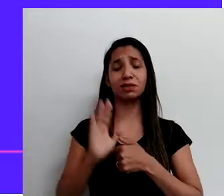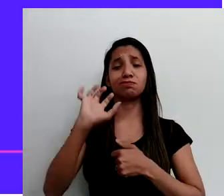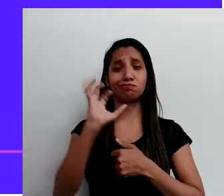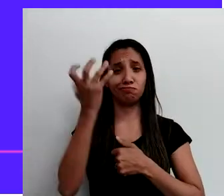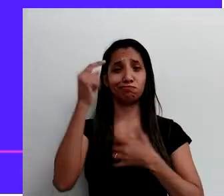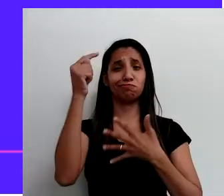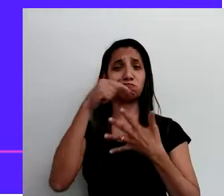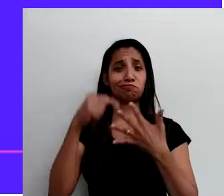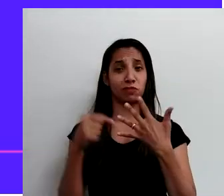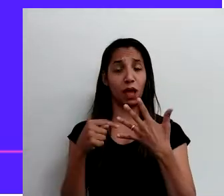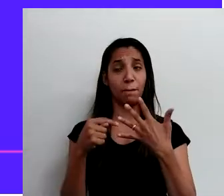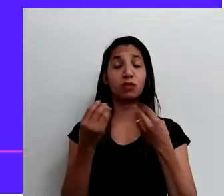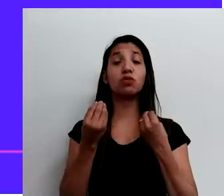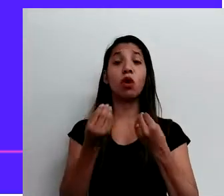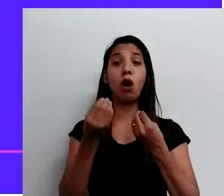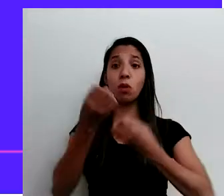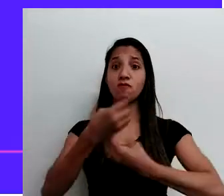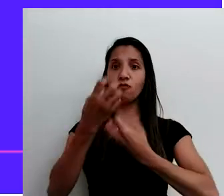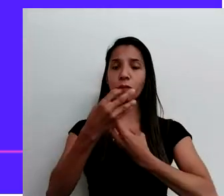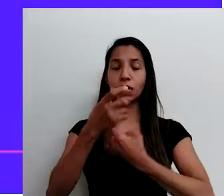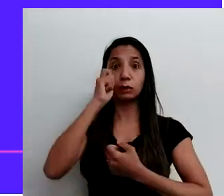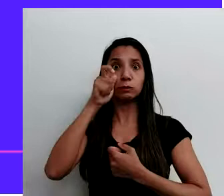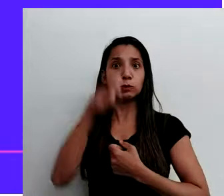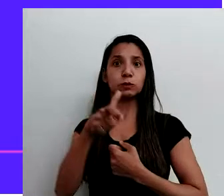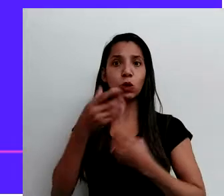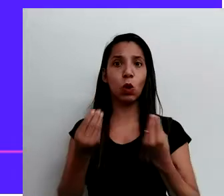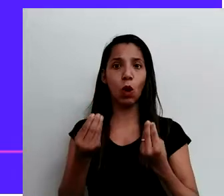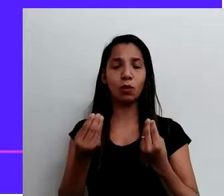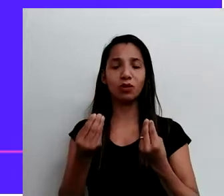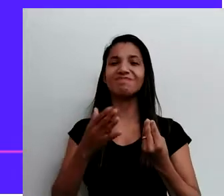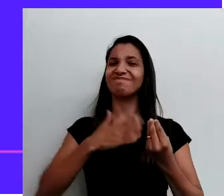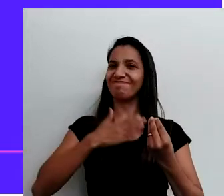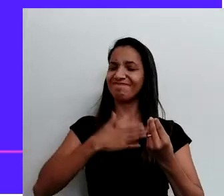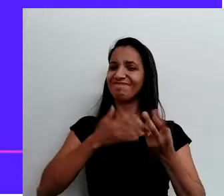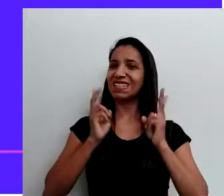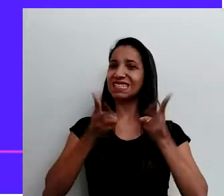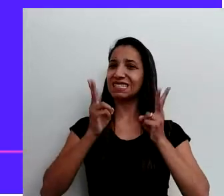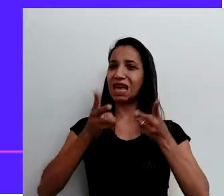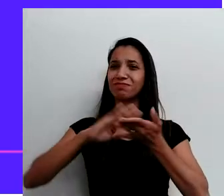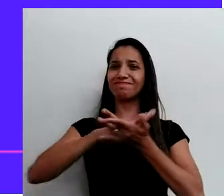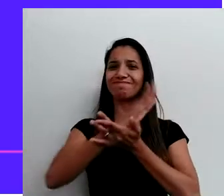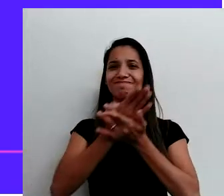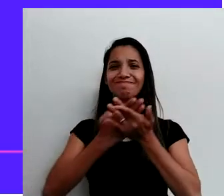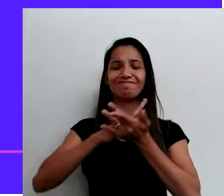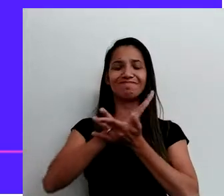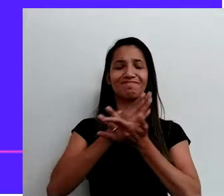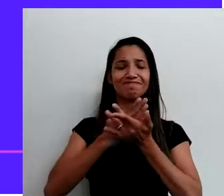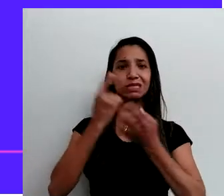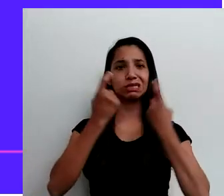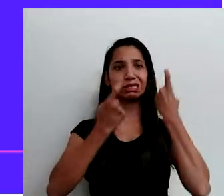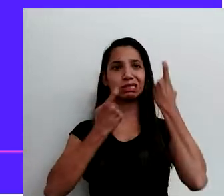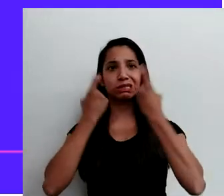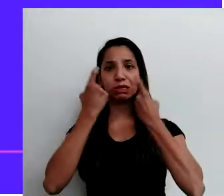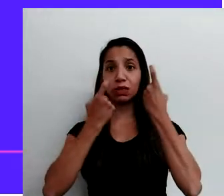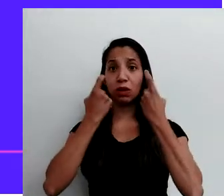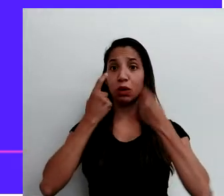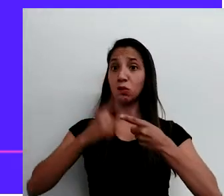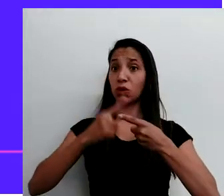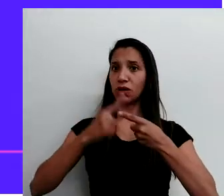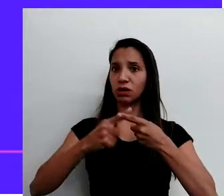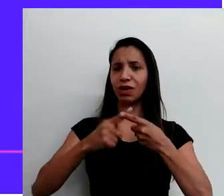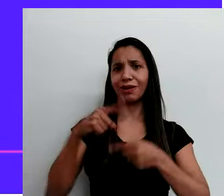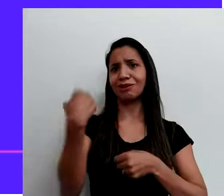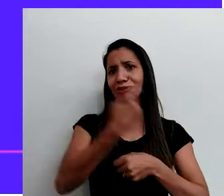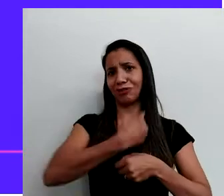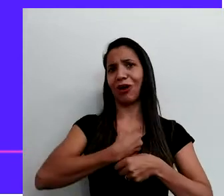atraente, me frustrava muito sempre, porque também eu peguei um período, acho que nós todas pegamos um